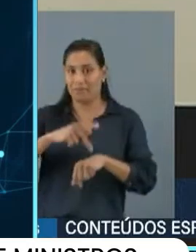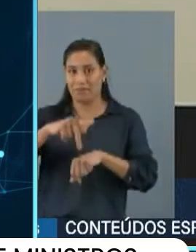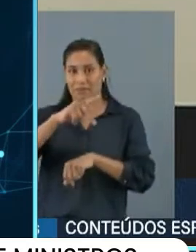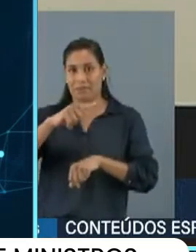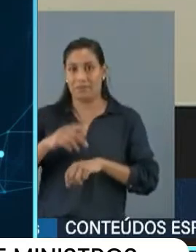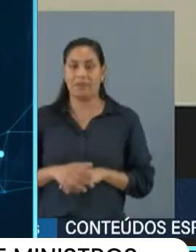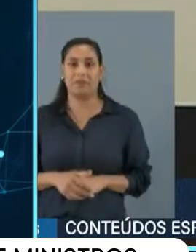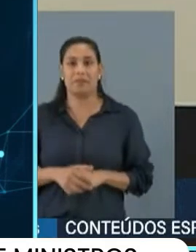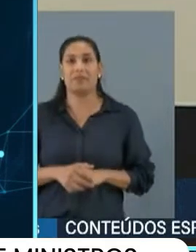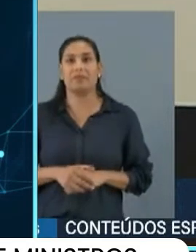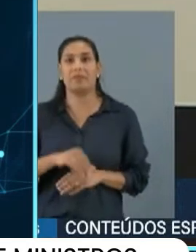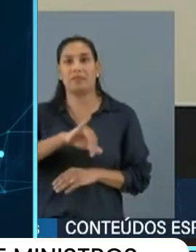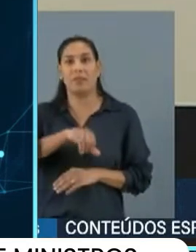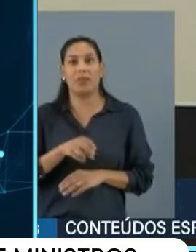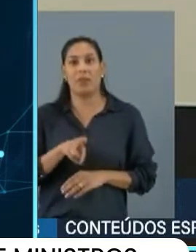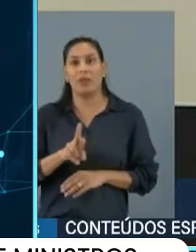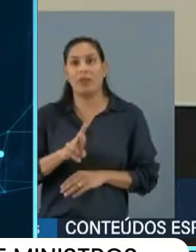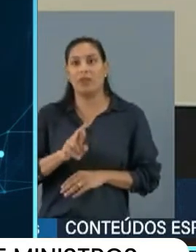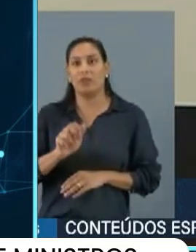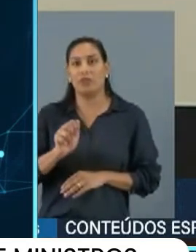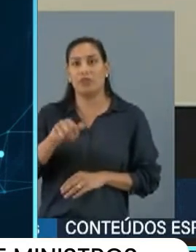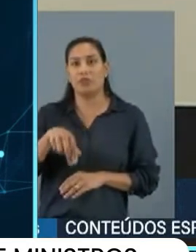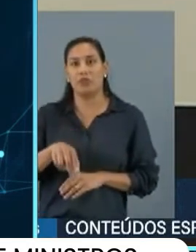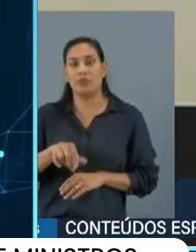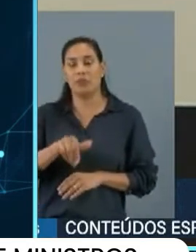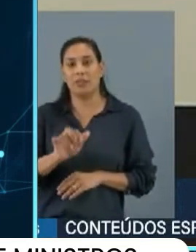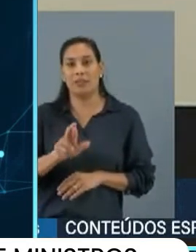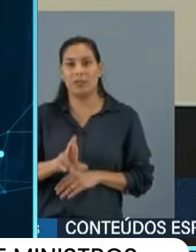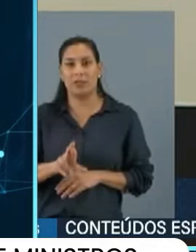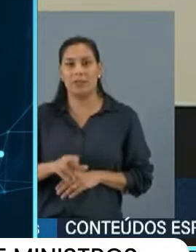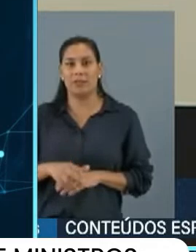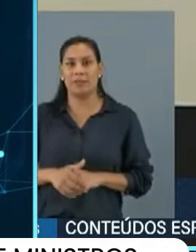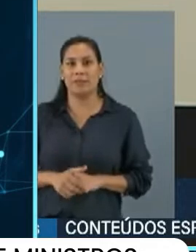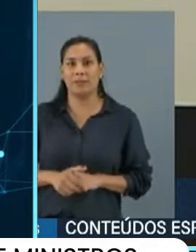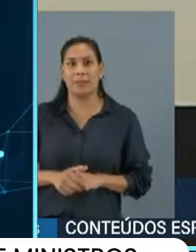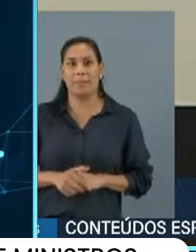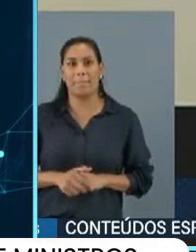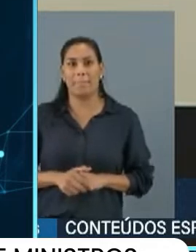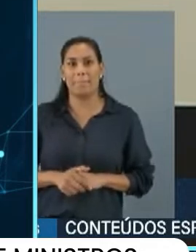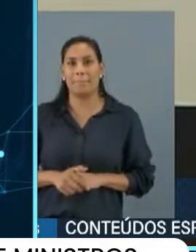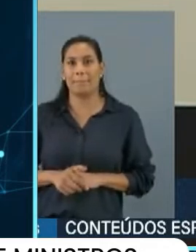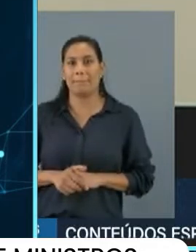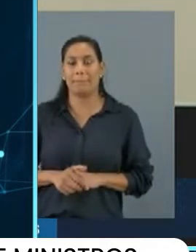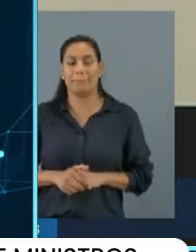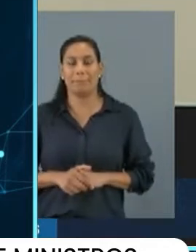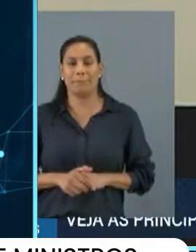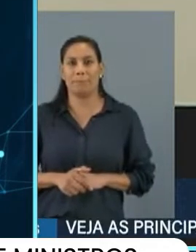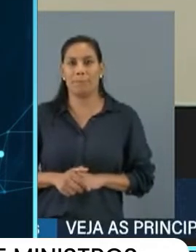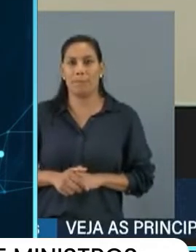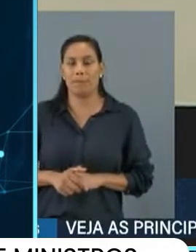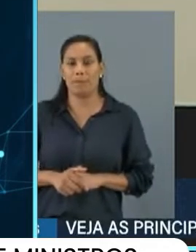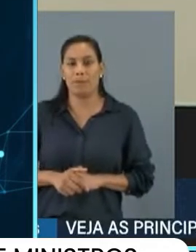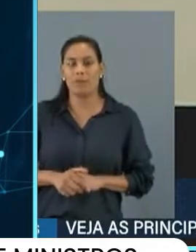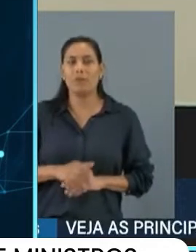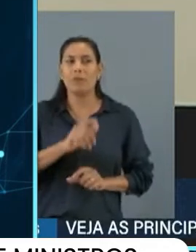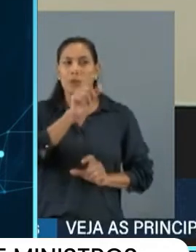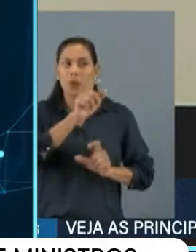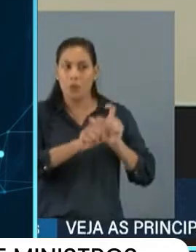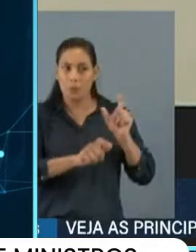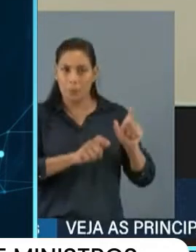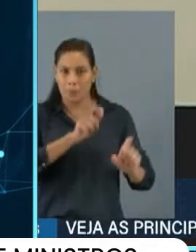enfim, ameaças de prisão. E nós tivemos também o banimento do X. Né? O Brasil passou,